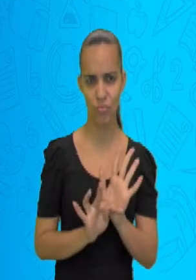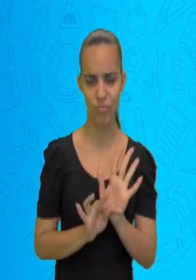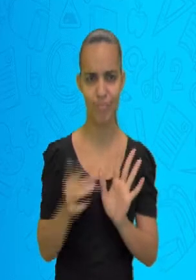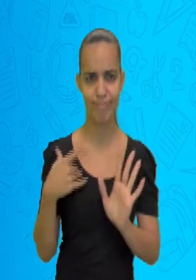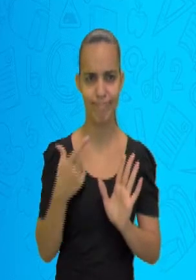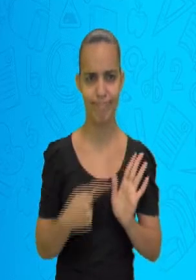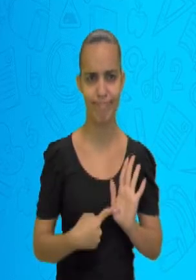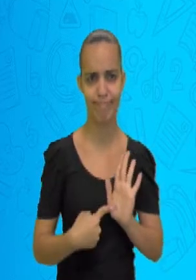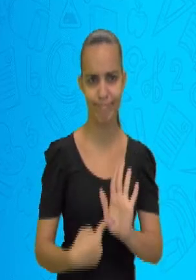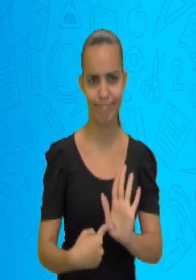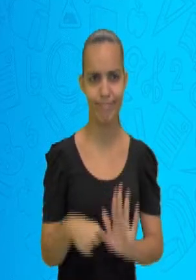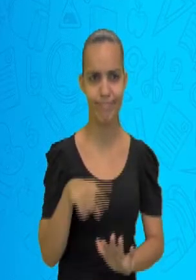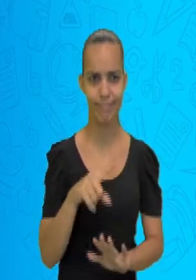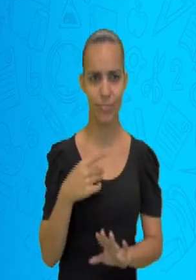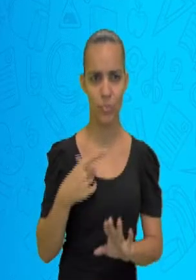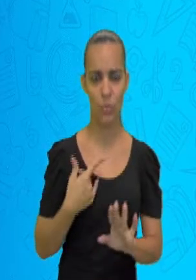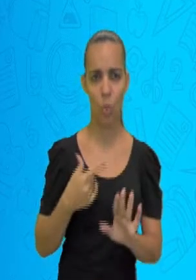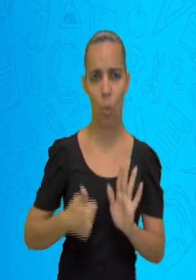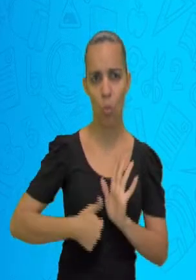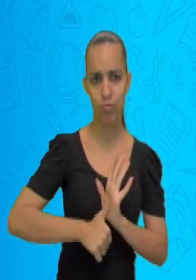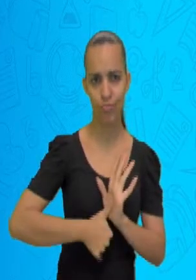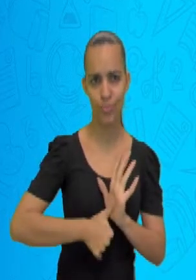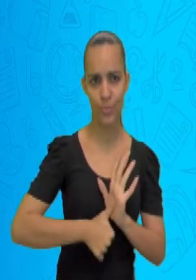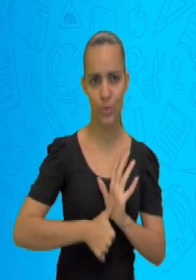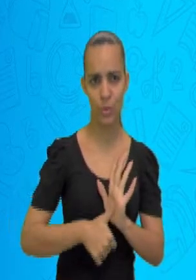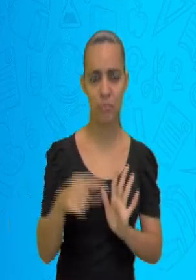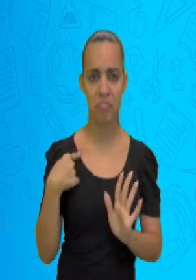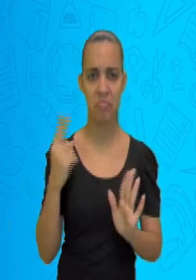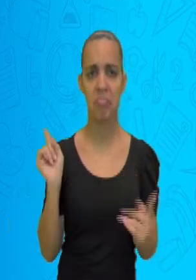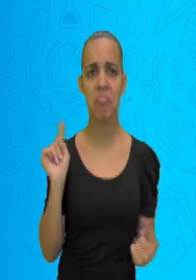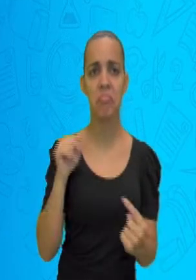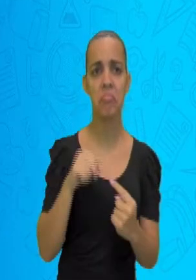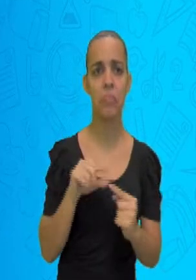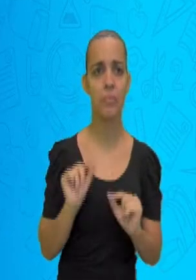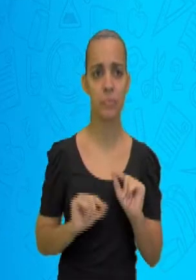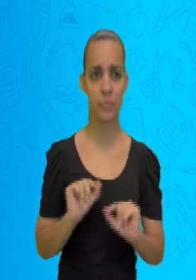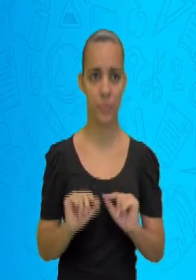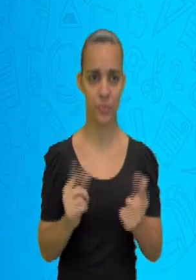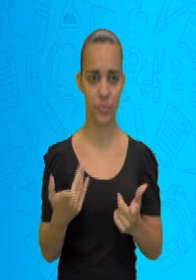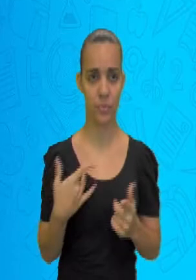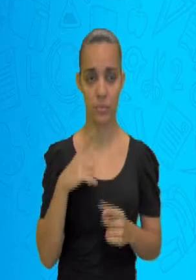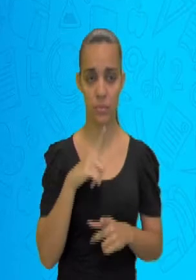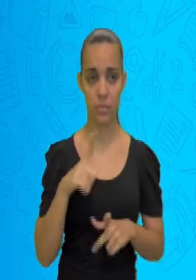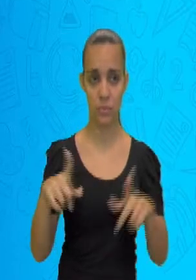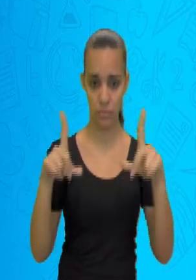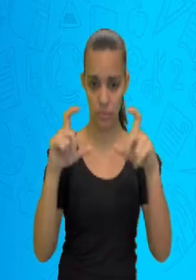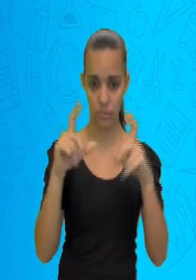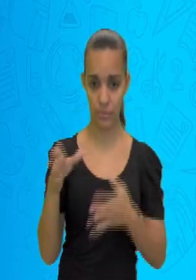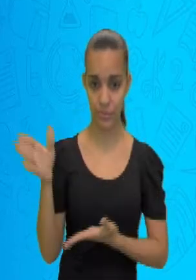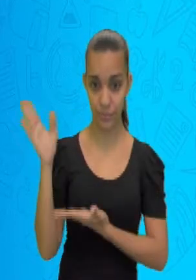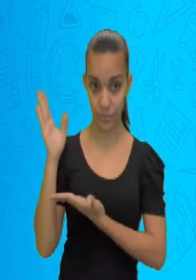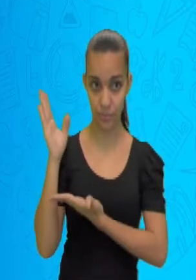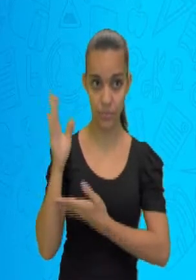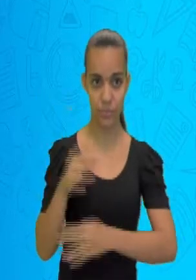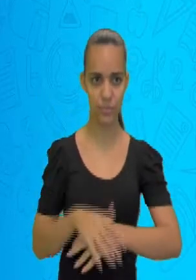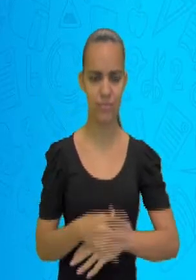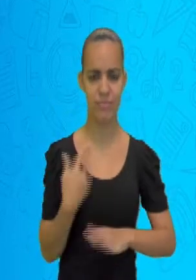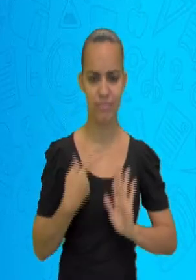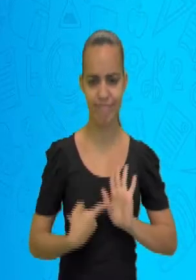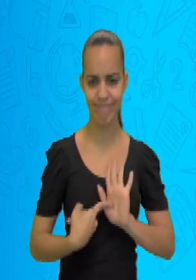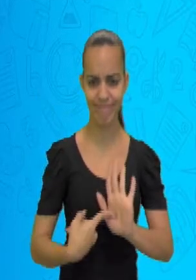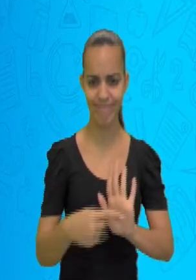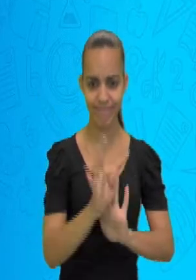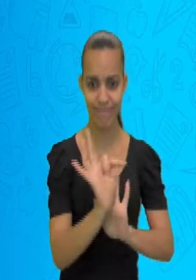no documento tem a finalidade de quê? Nós temos uma imagem aqui que representa um texto